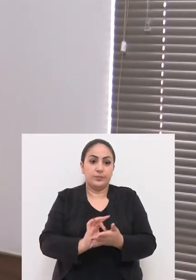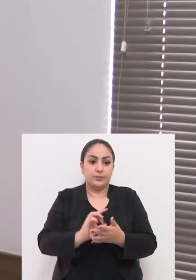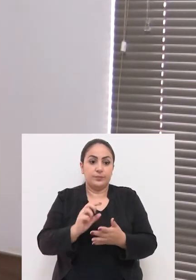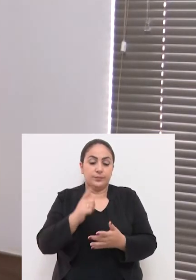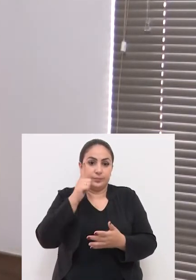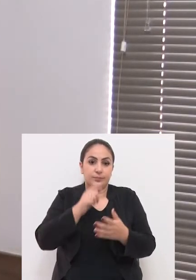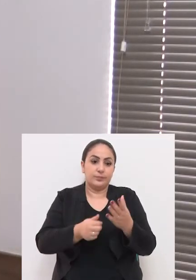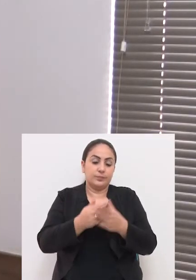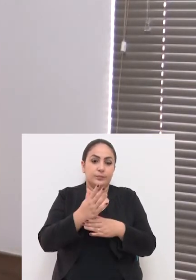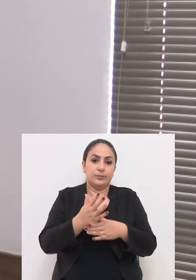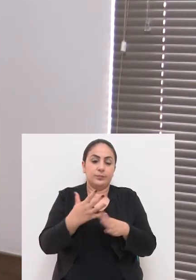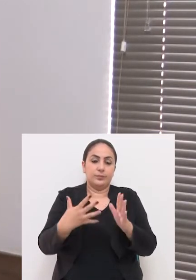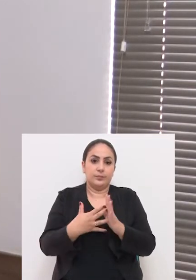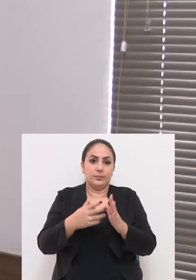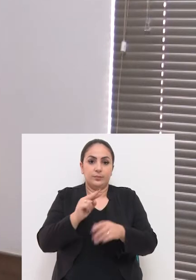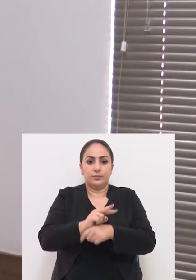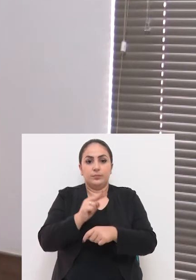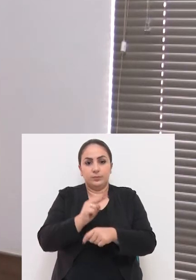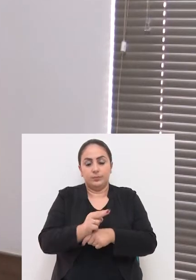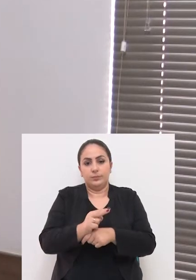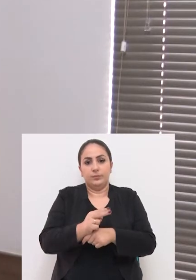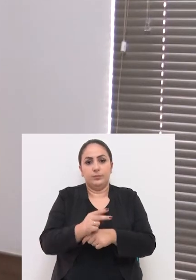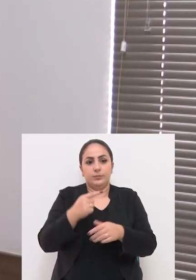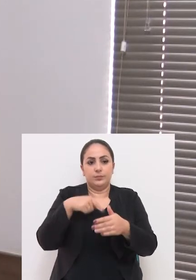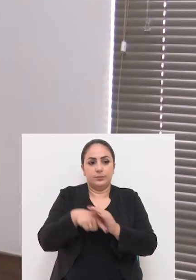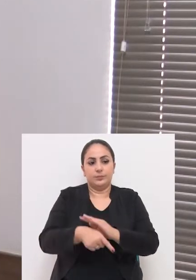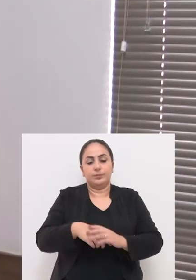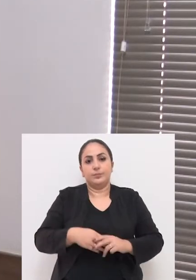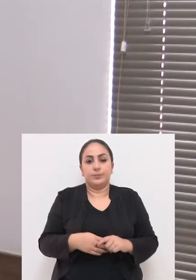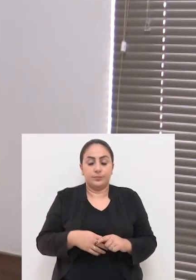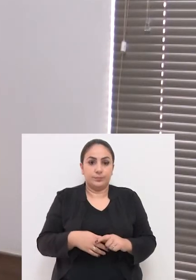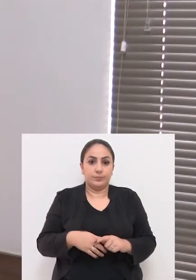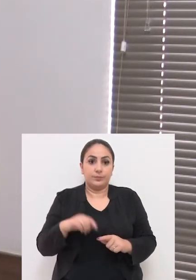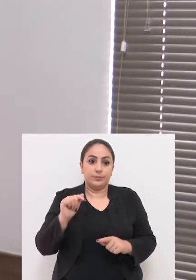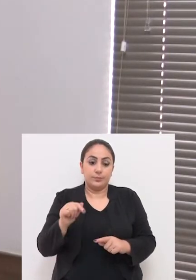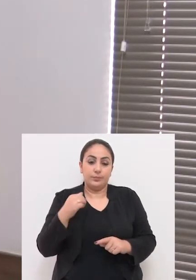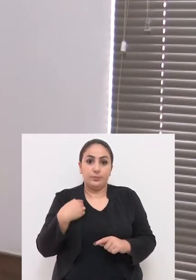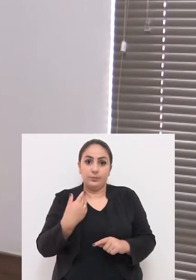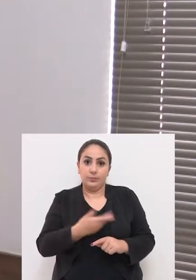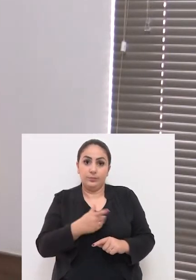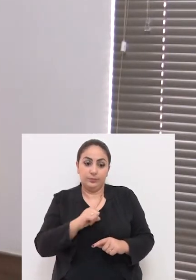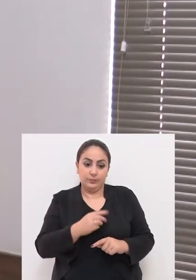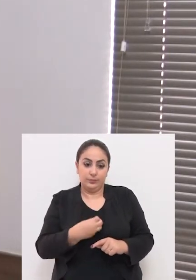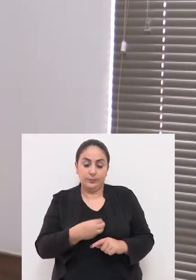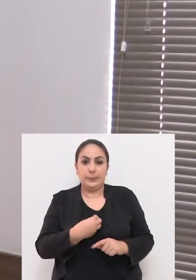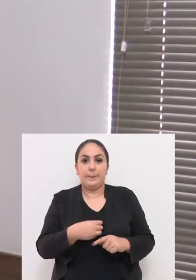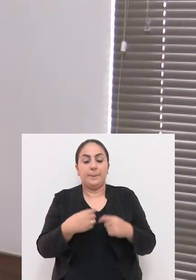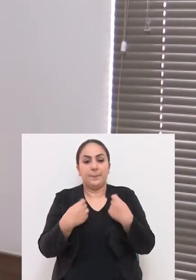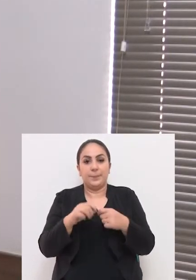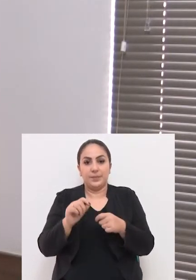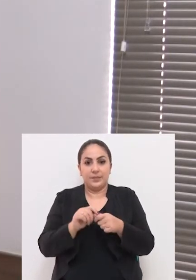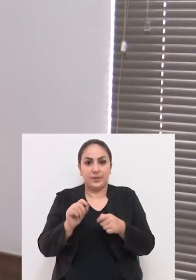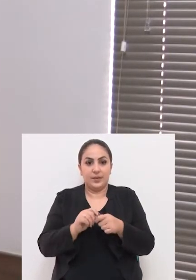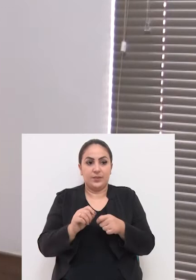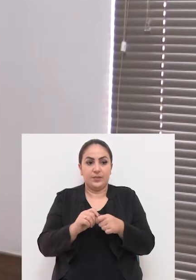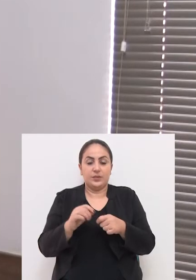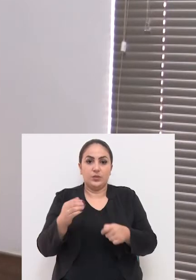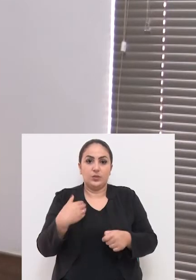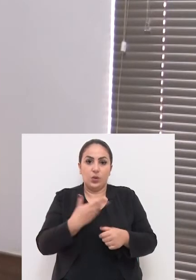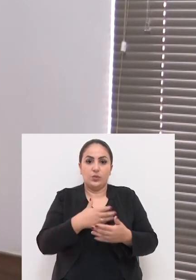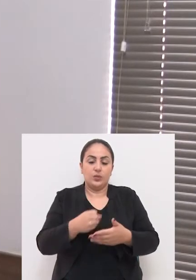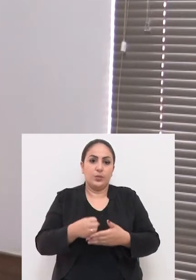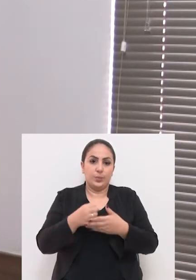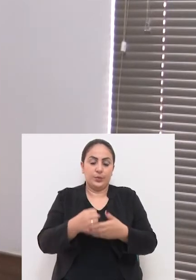fato, se constitui numa rede de cuidados intensivas. Lá nós estamos